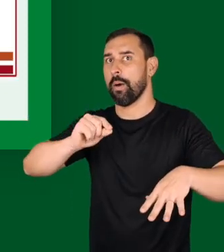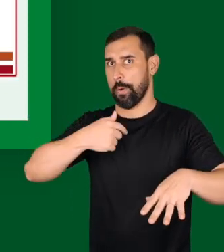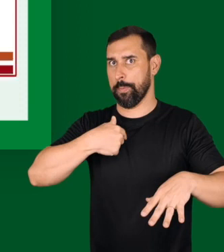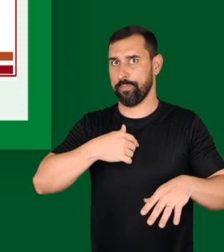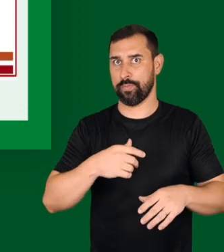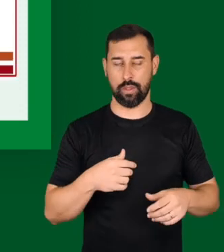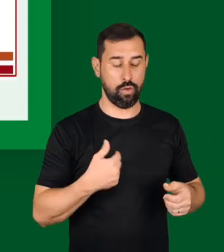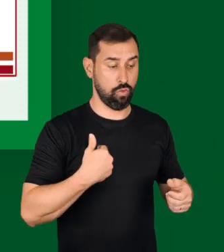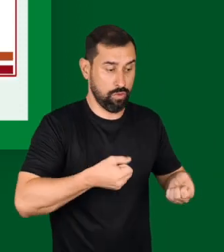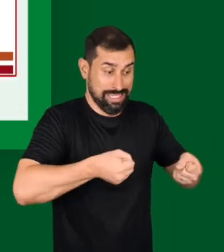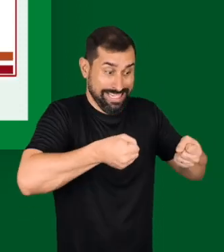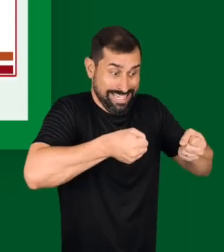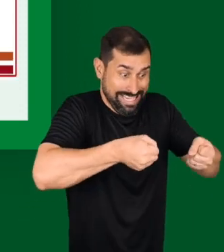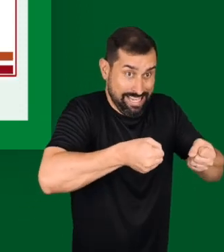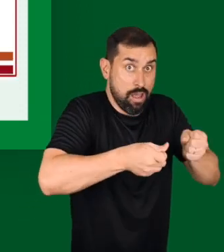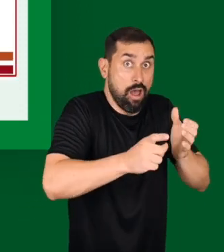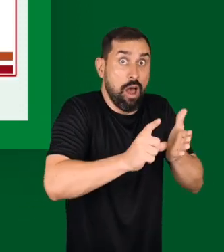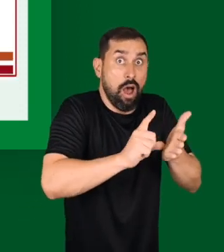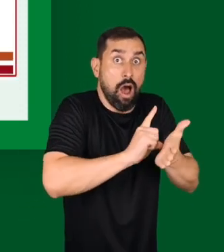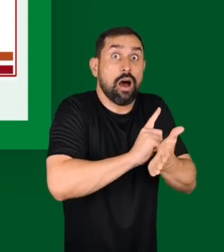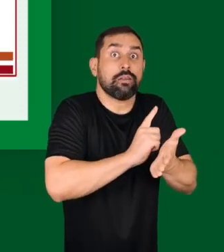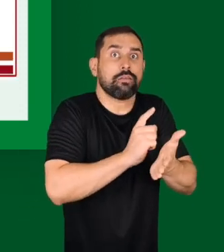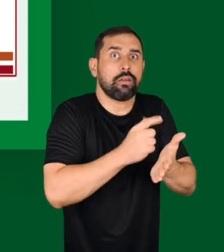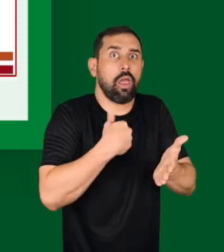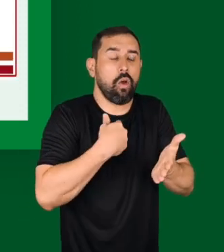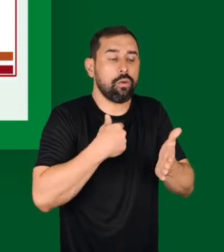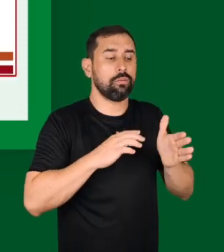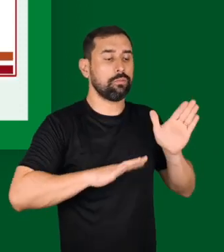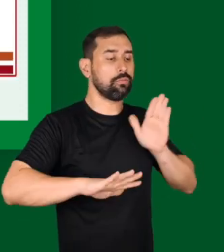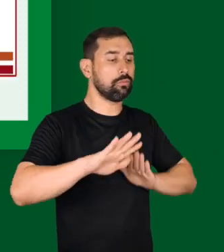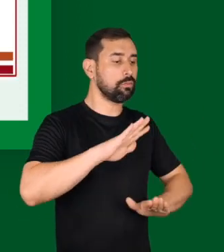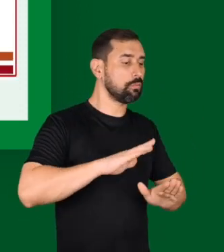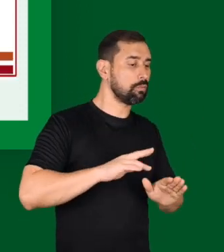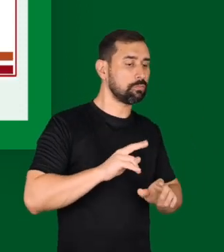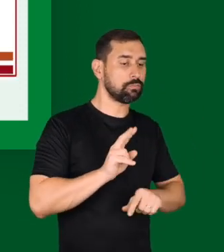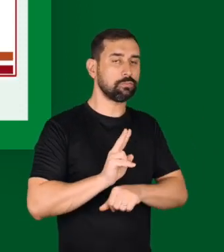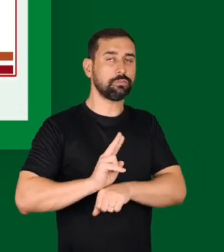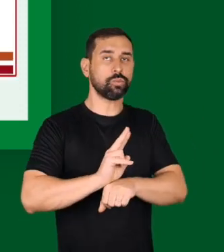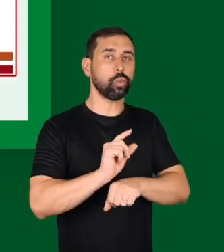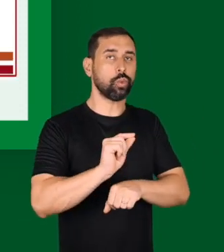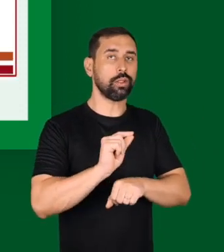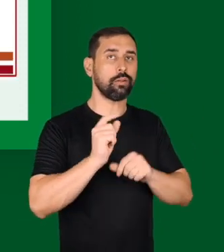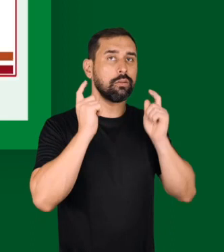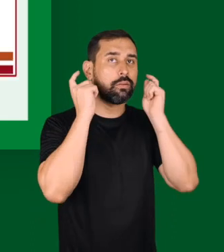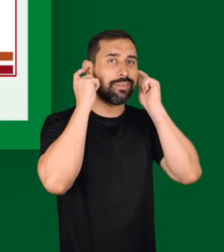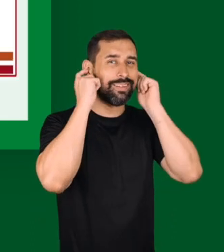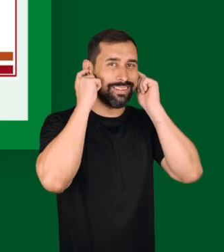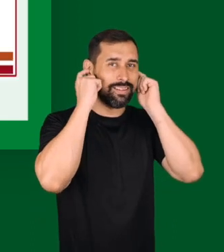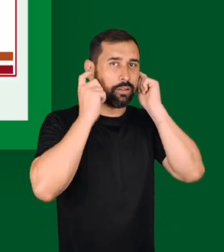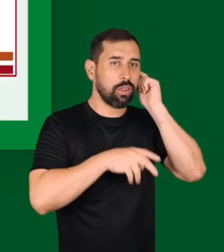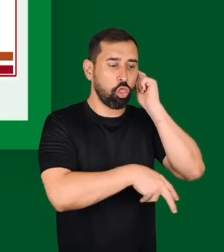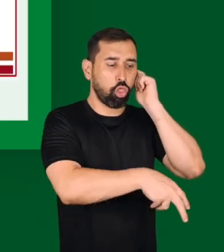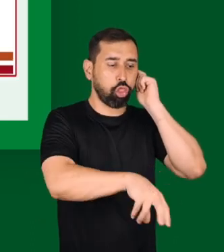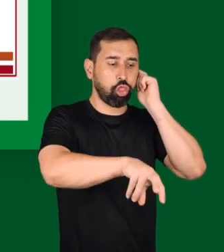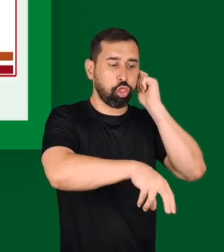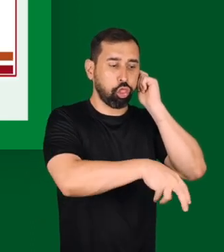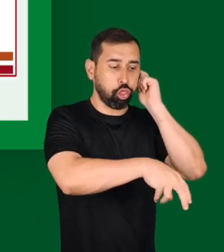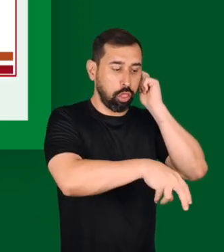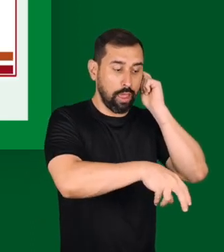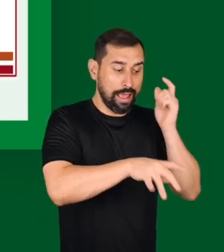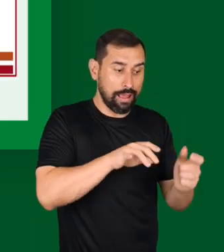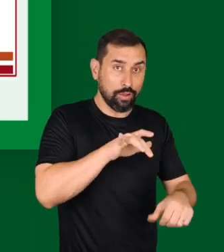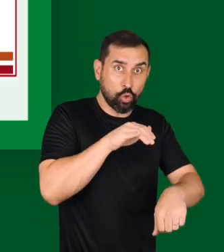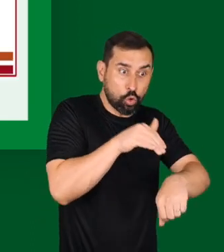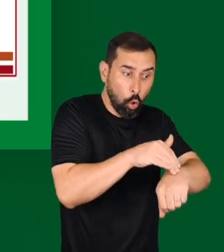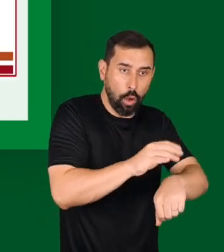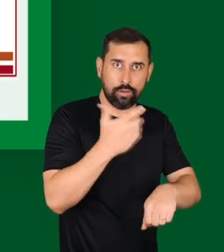afastar. O que é? Eu estou fora. Então eu vejo que eu não estou tocando na maca do paciente, meu estetoscópio não está